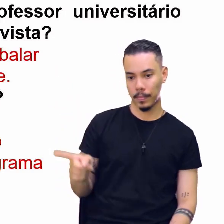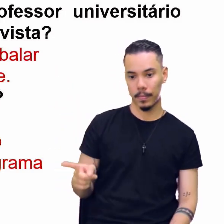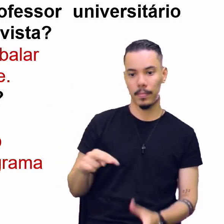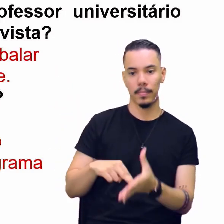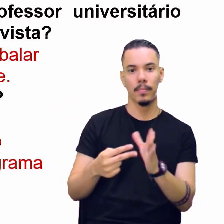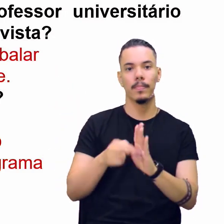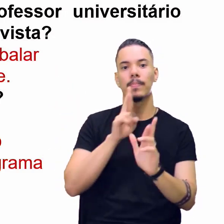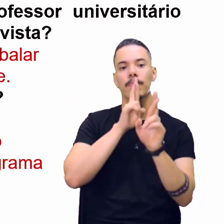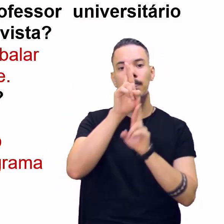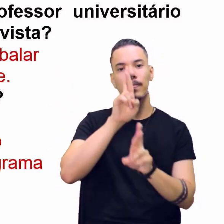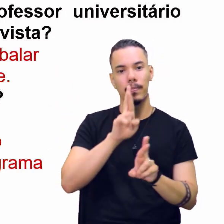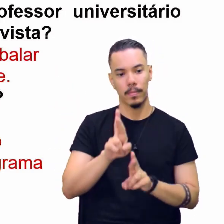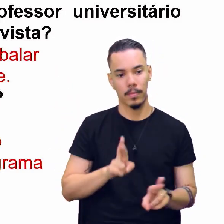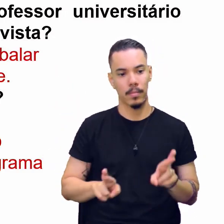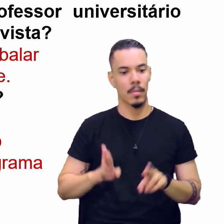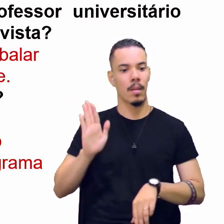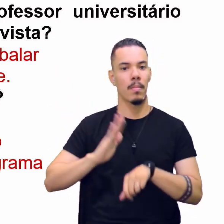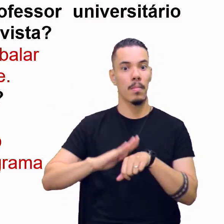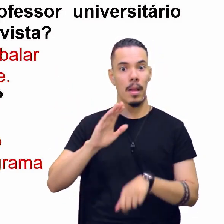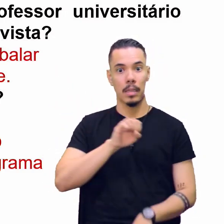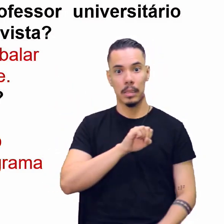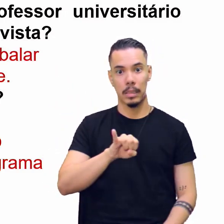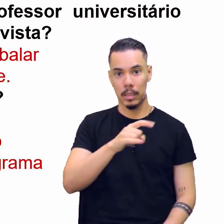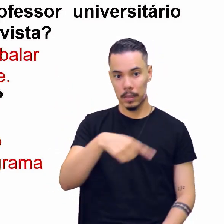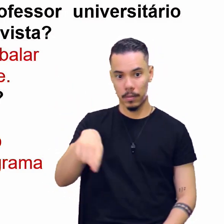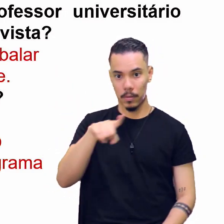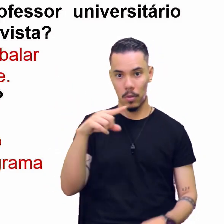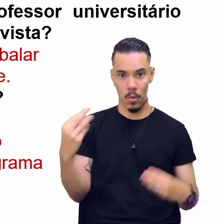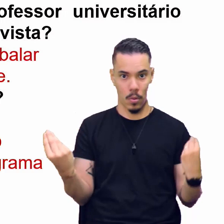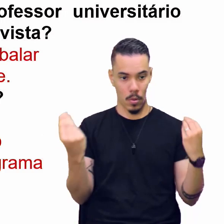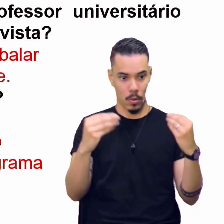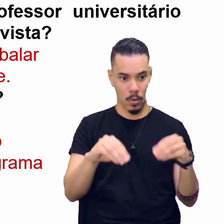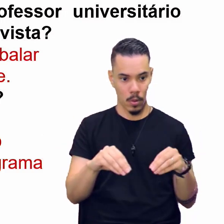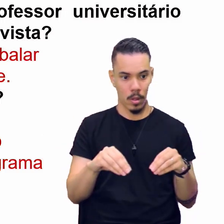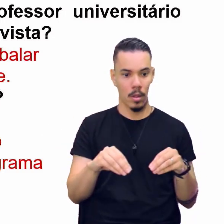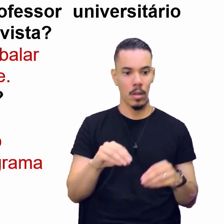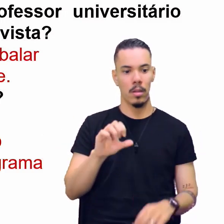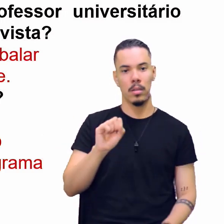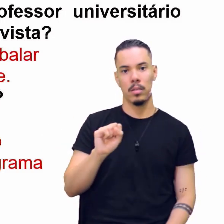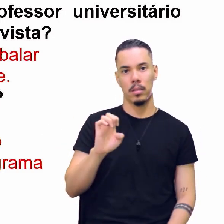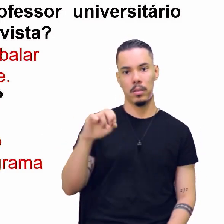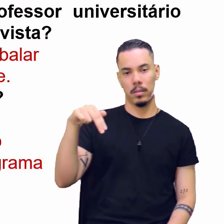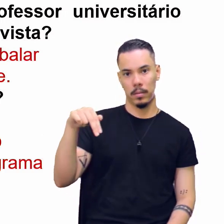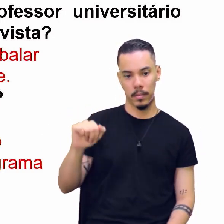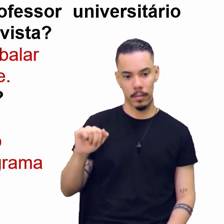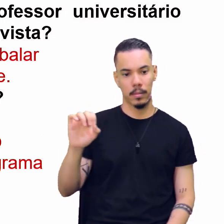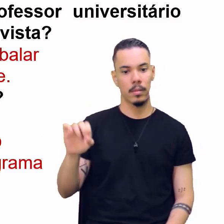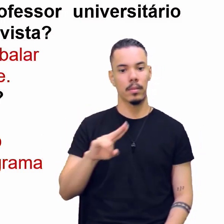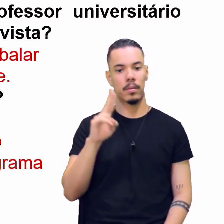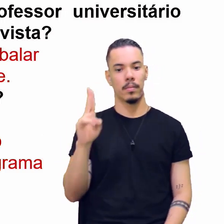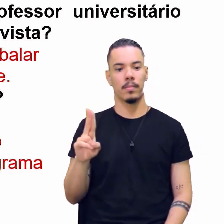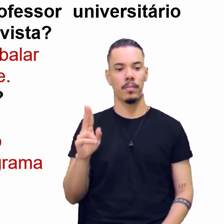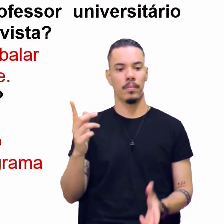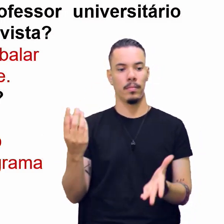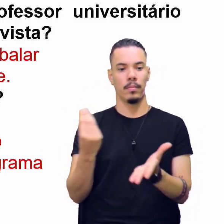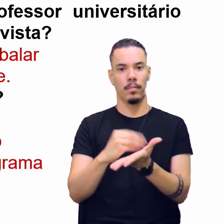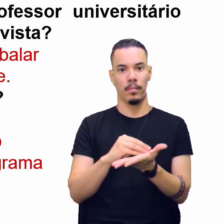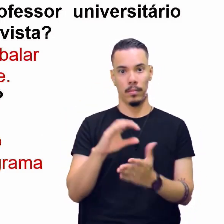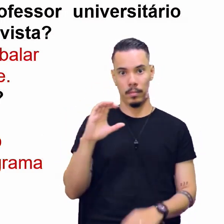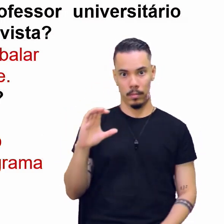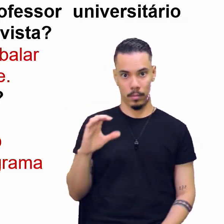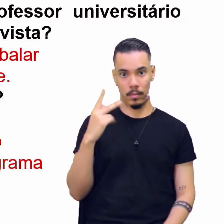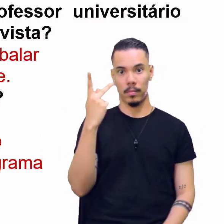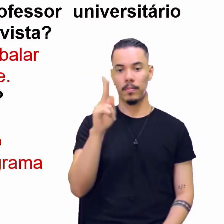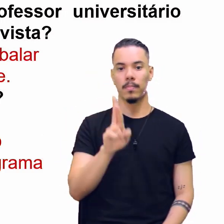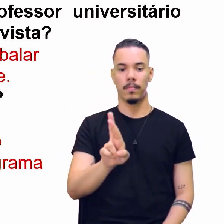as respostas, né? Mas se você colocou só cena ou escreveu cena diretamente com C, a